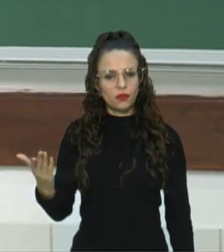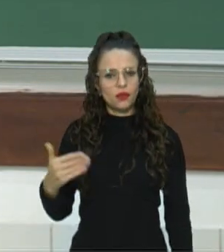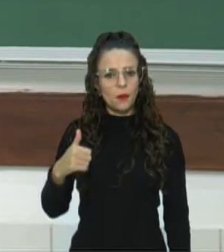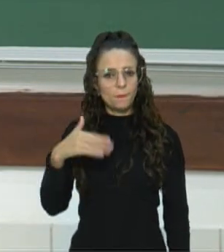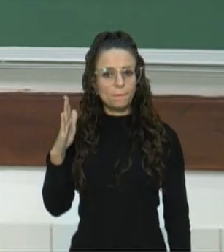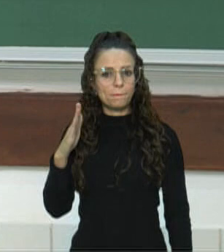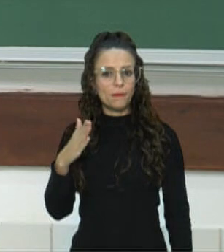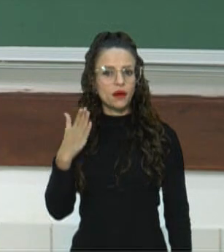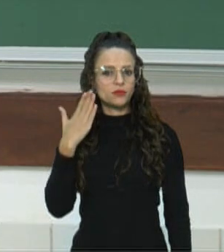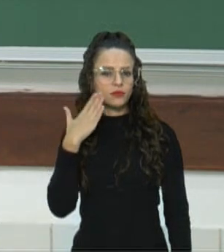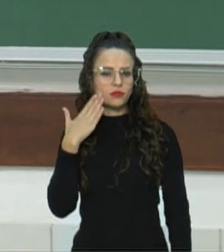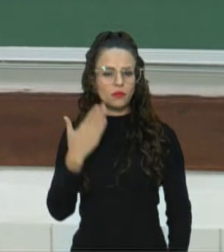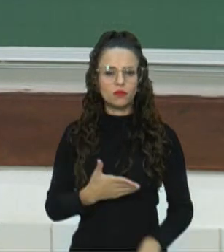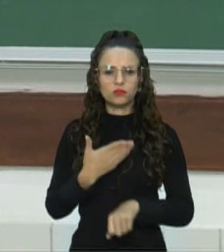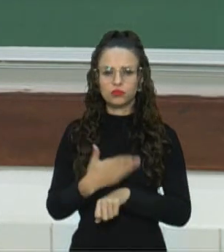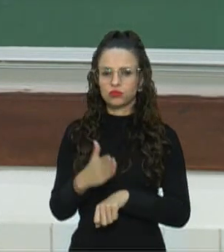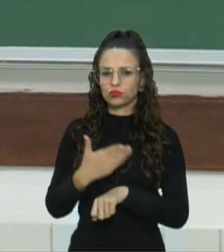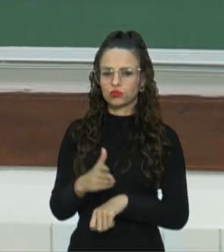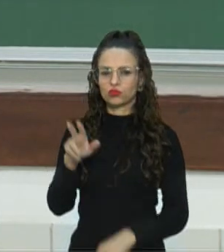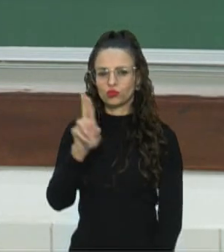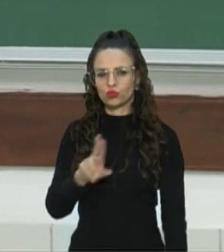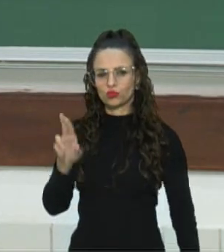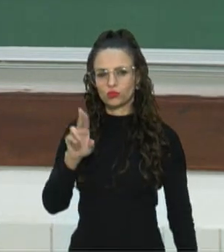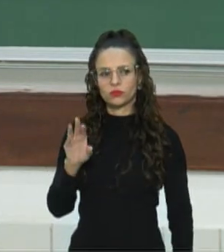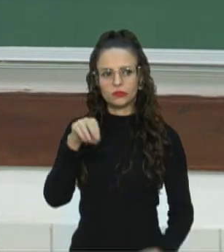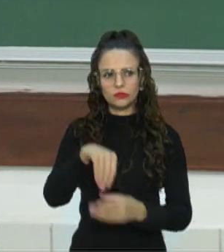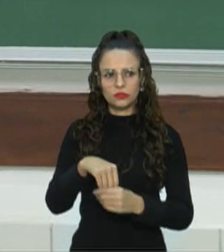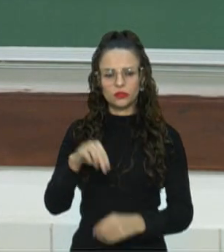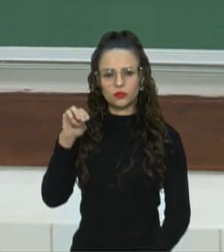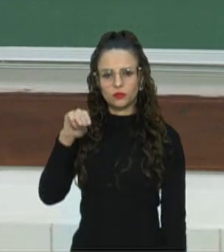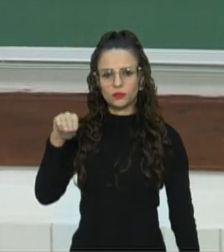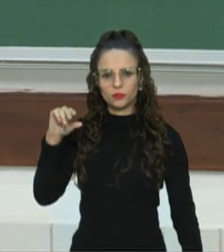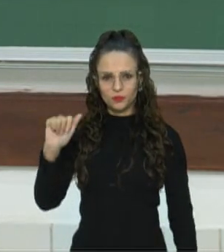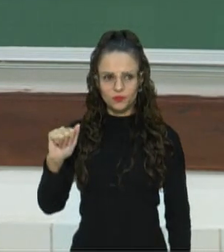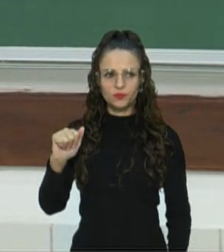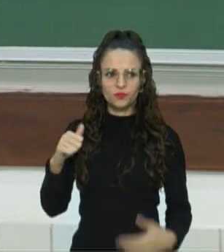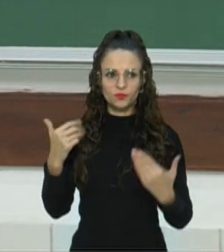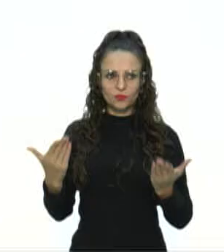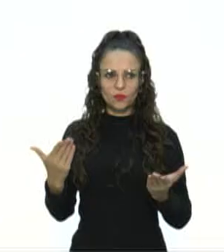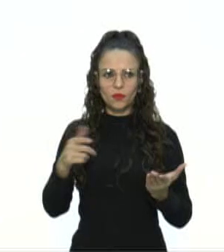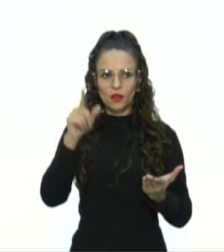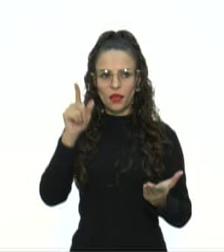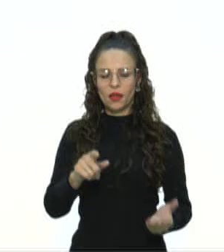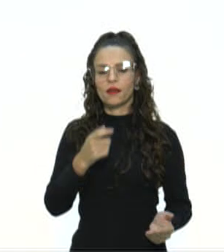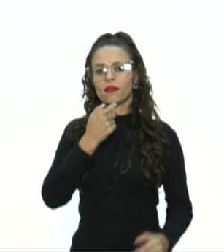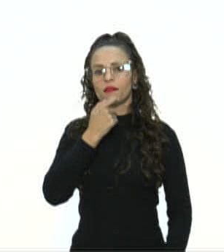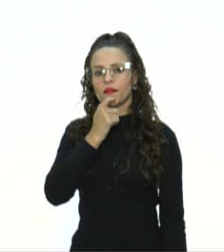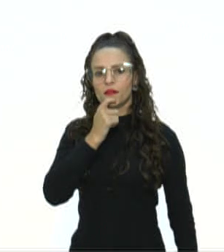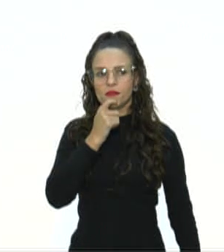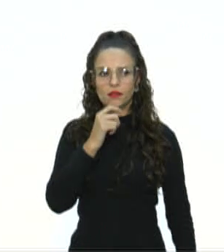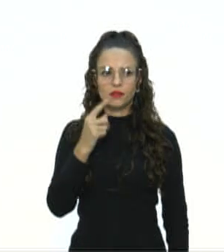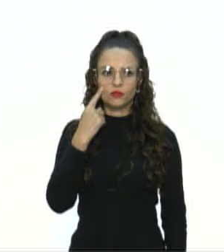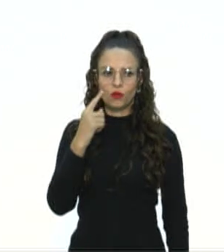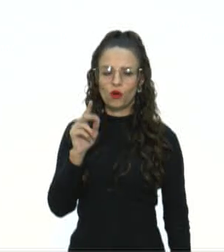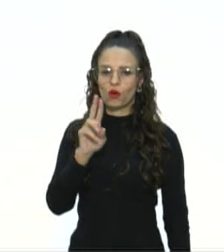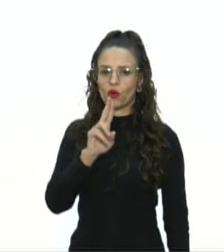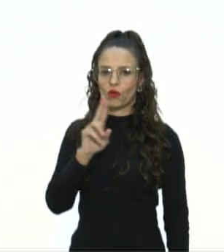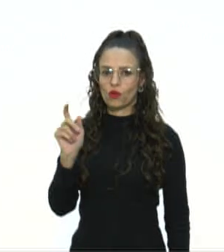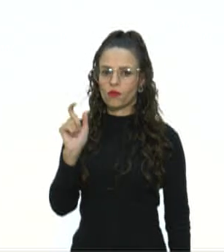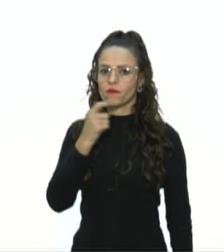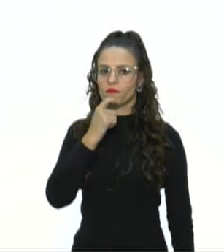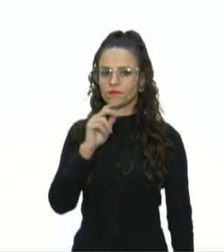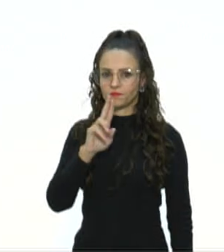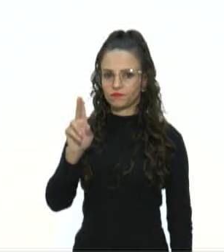mais recursos para estar utilizando na sua luta, né? Então o MMA vem do inglês, né, que significa